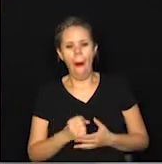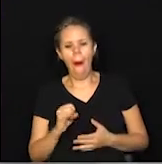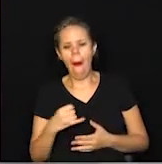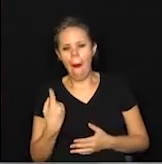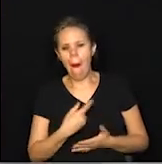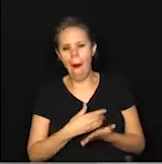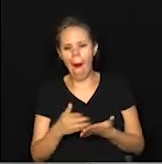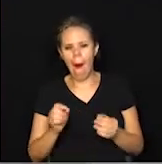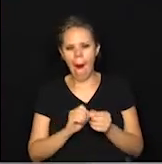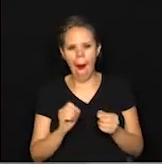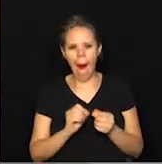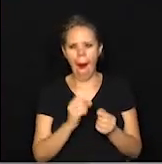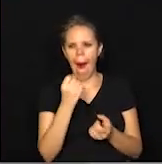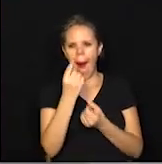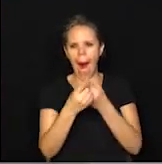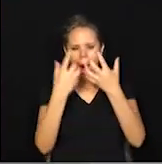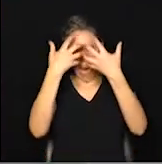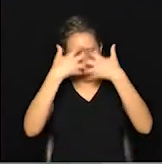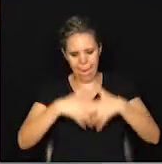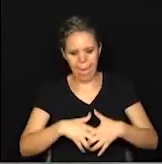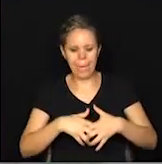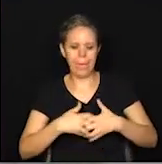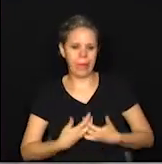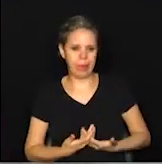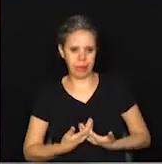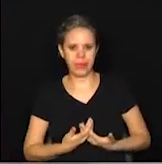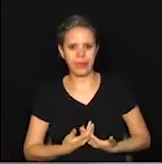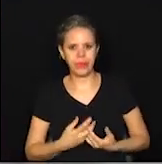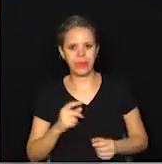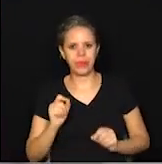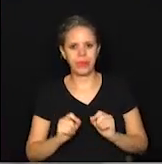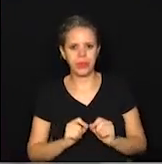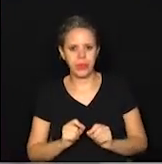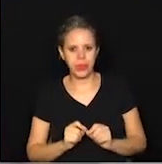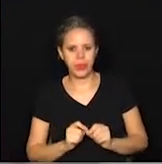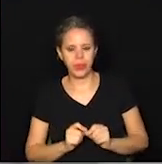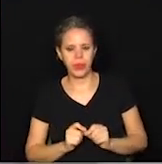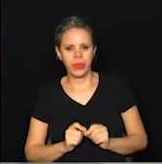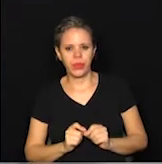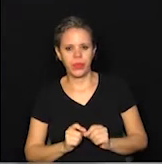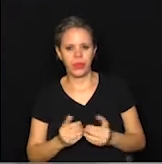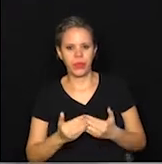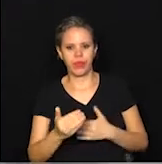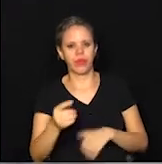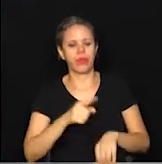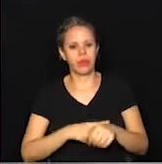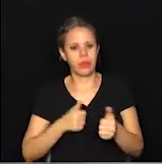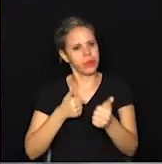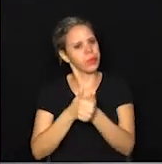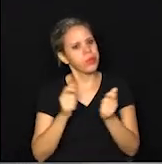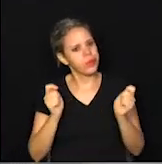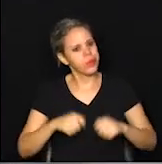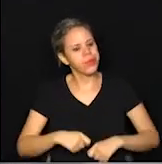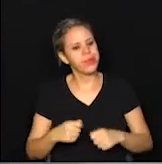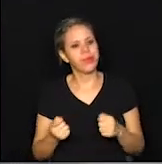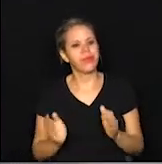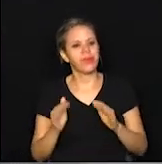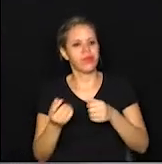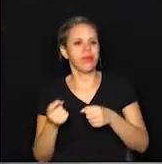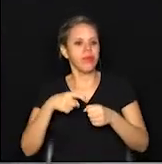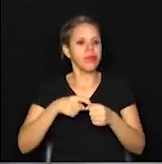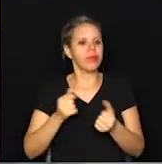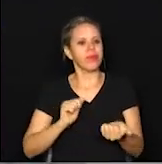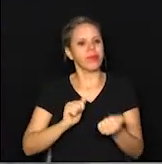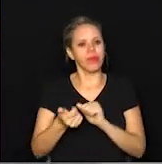começou a fazer algumas reflexões para que a médio e longo prazo possa voltar ao esporte como